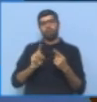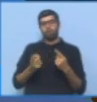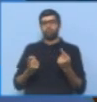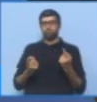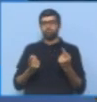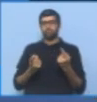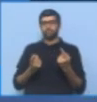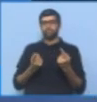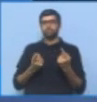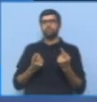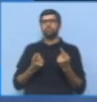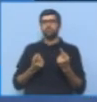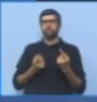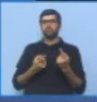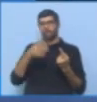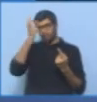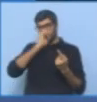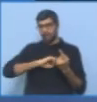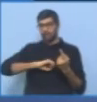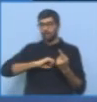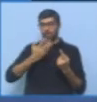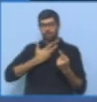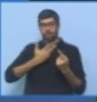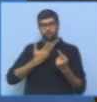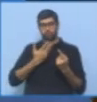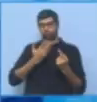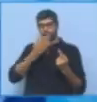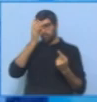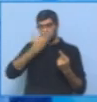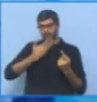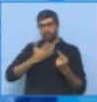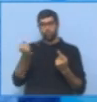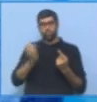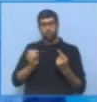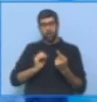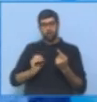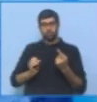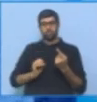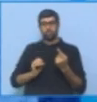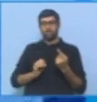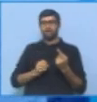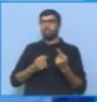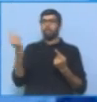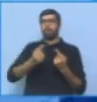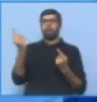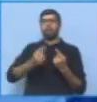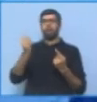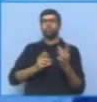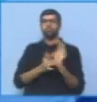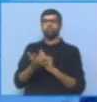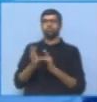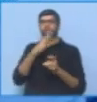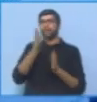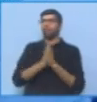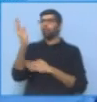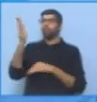dizer, ninguém tem o direito de querer dar as ordens a Jesus ou dizer o que é